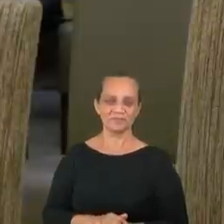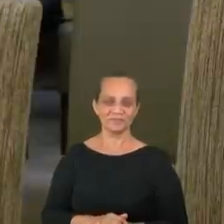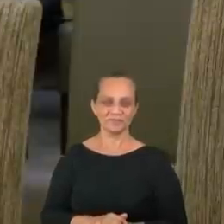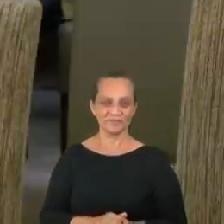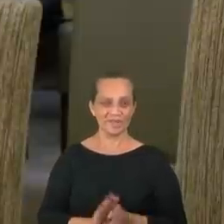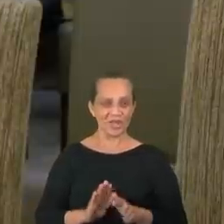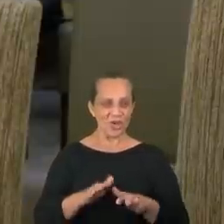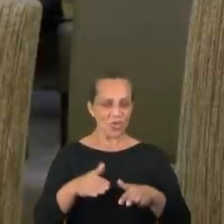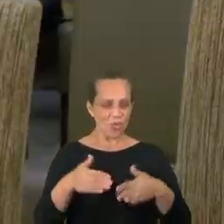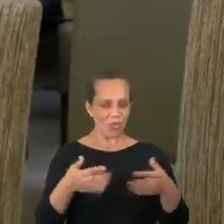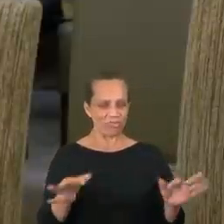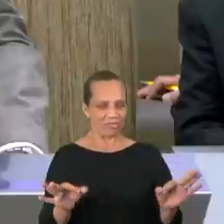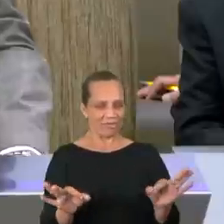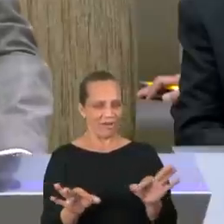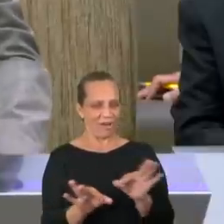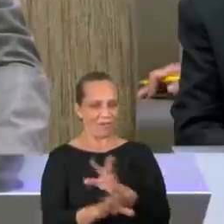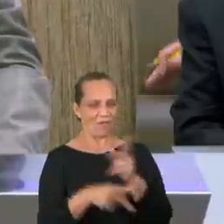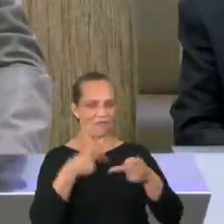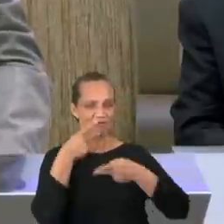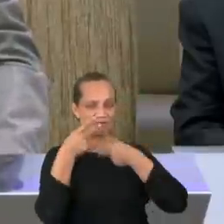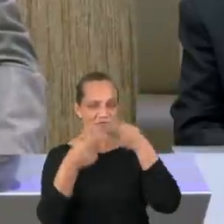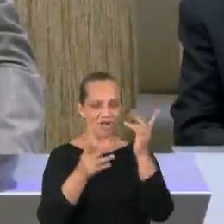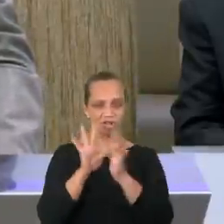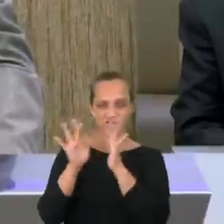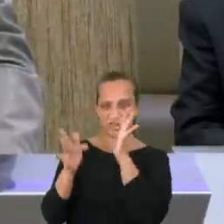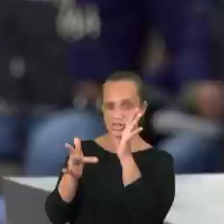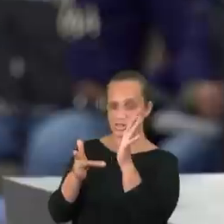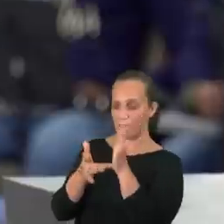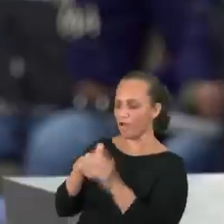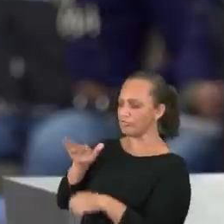Quando ele terminou de falar, Jesus disse: